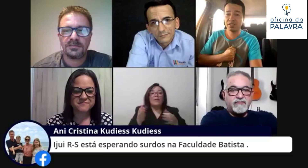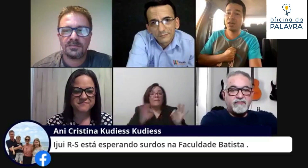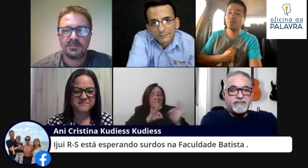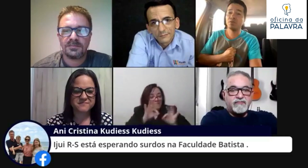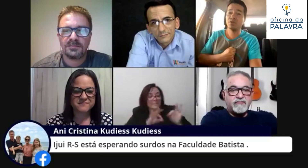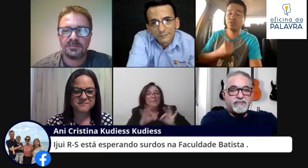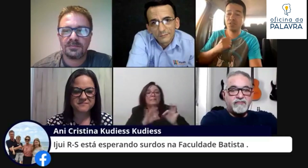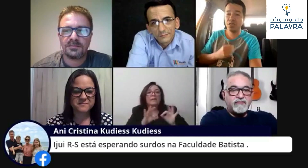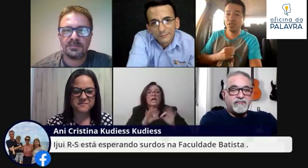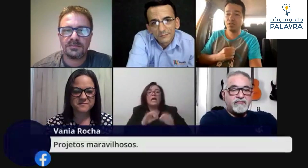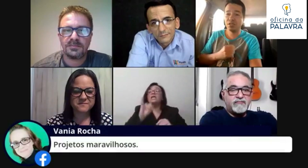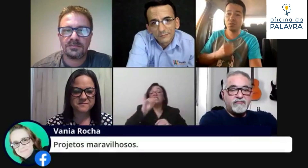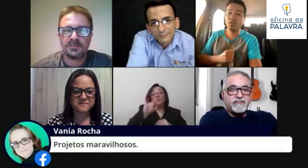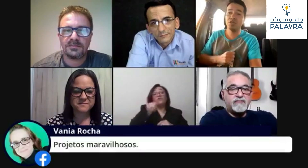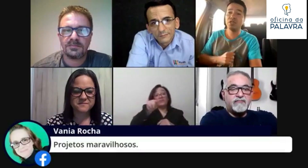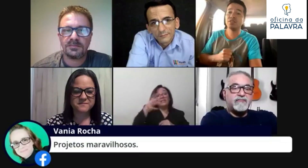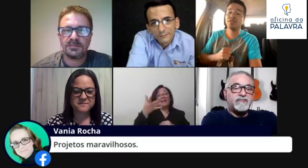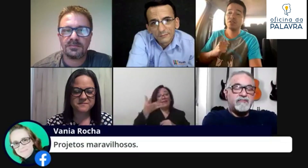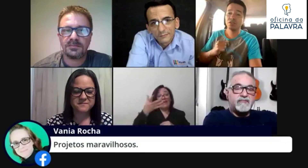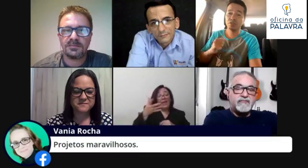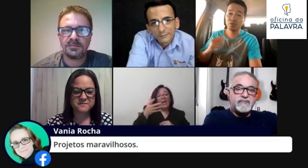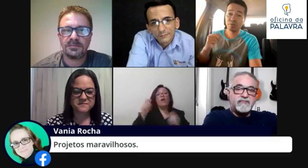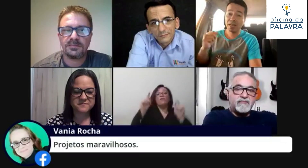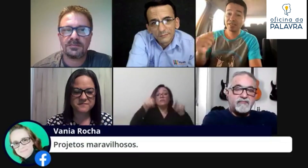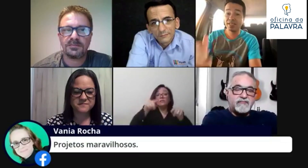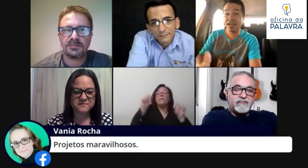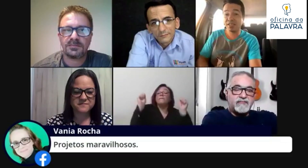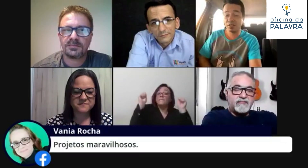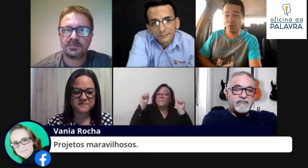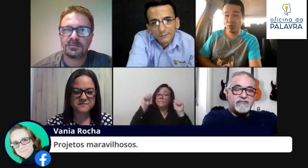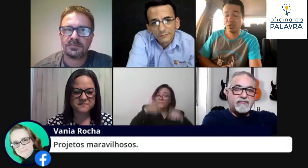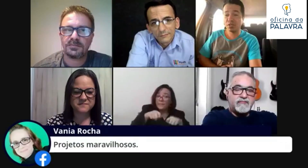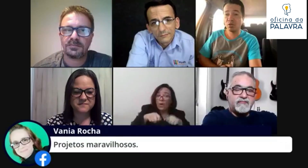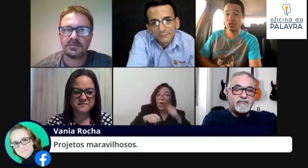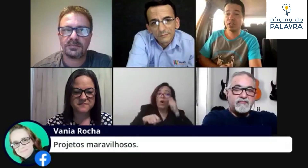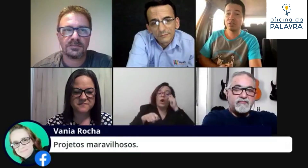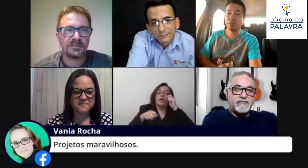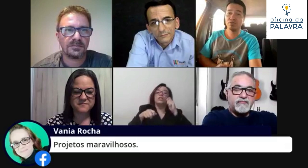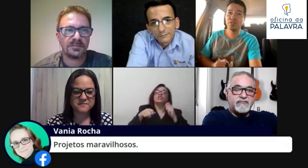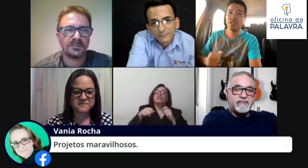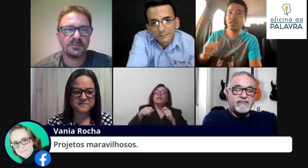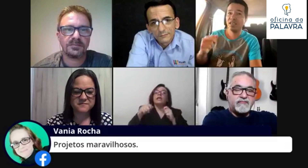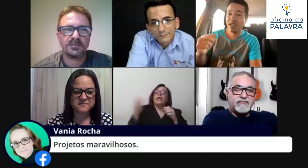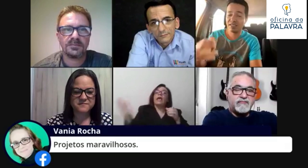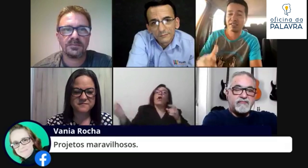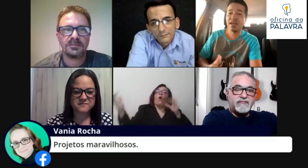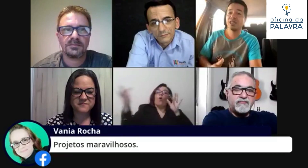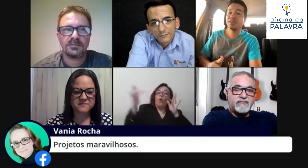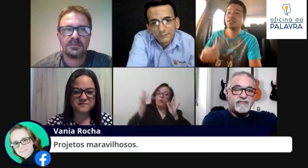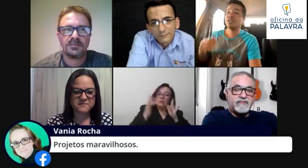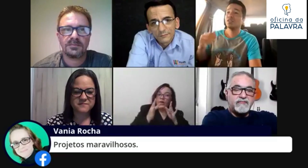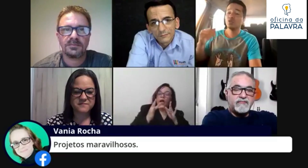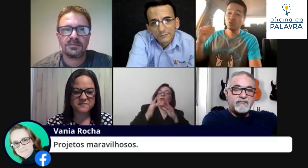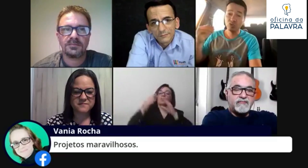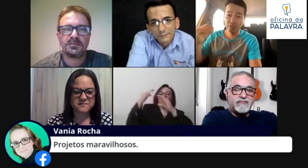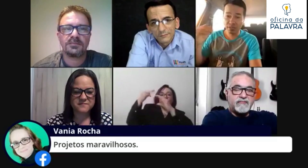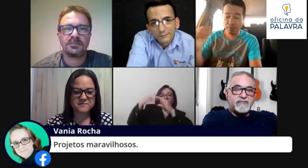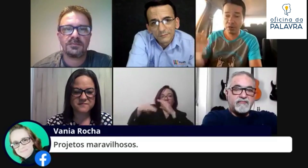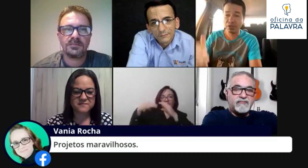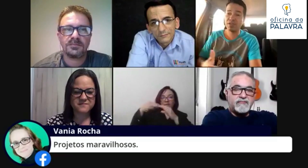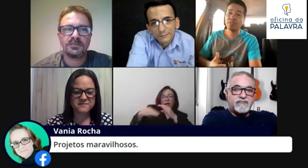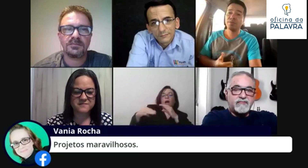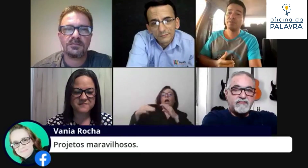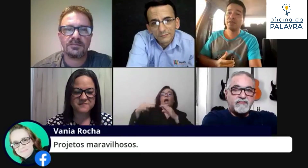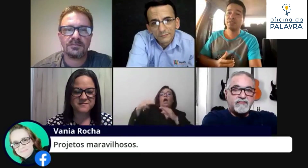do WhatsApp, o Eficiente Experience, nós vamos passar esse contato para você, as datas, tudo que